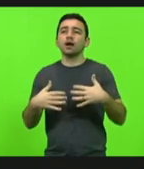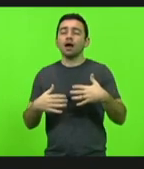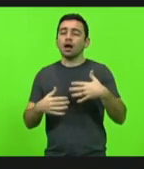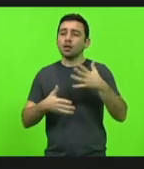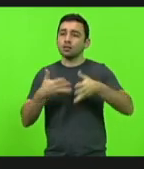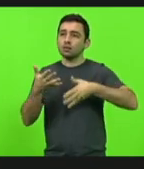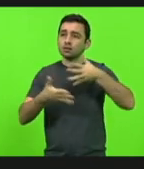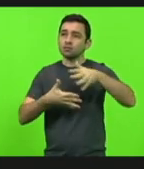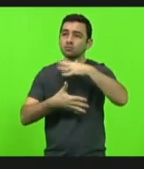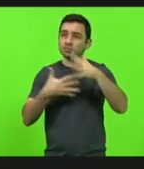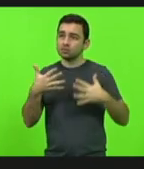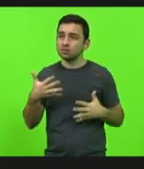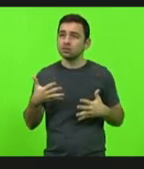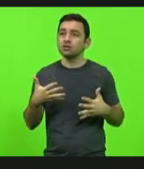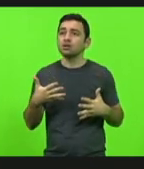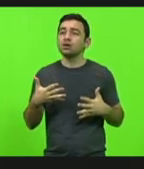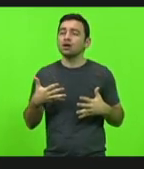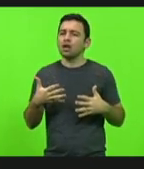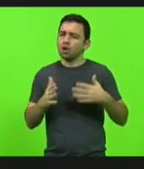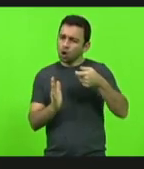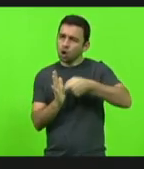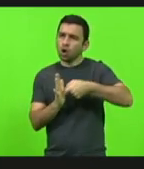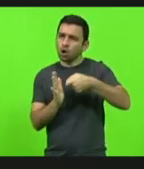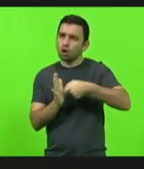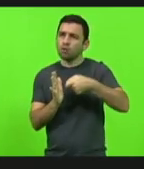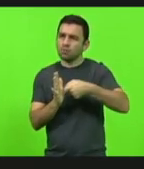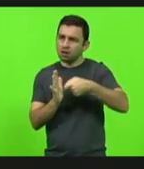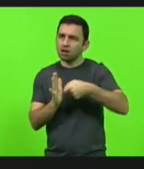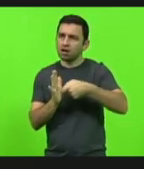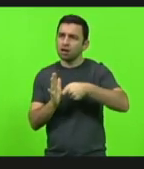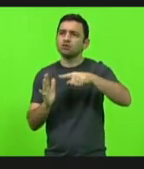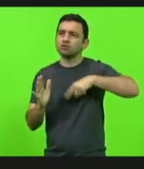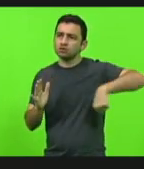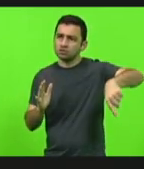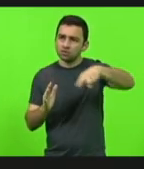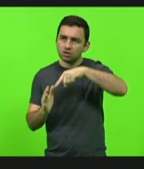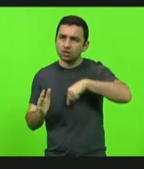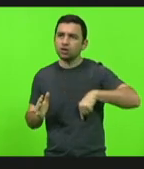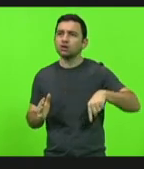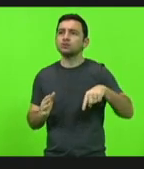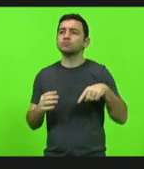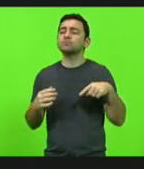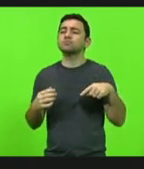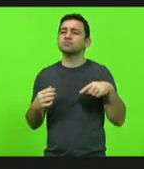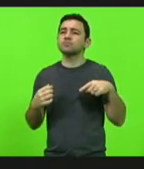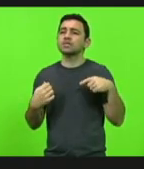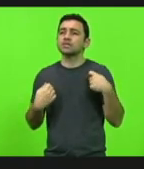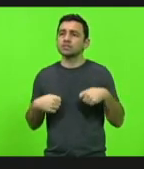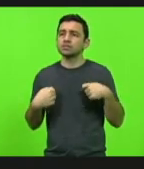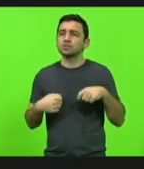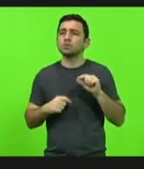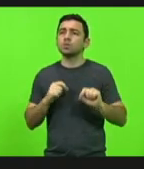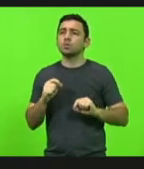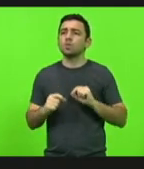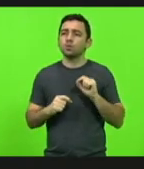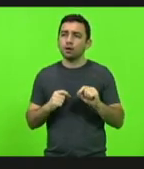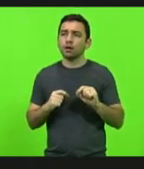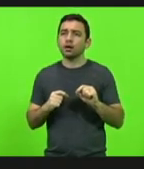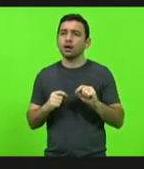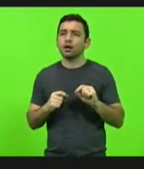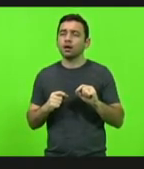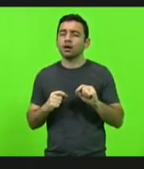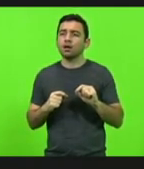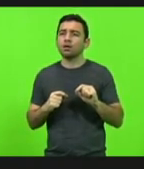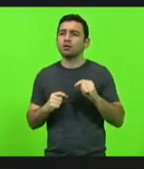de sinais ou seja obrigatoriedade de nós temos a língua brasileira de sinais como o elemento